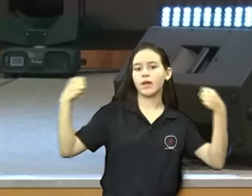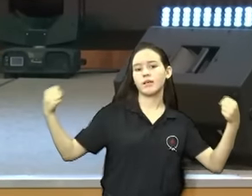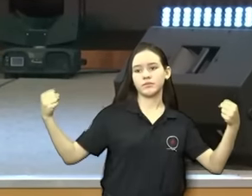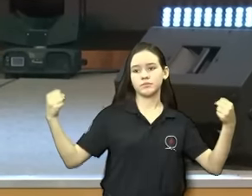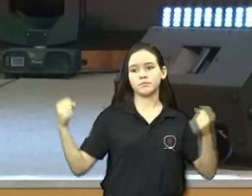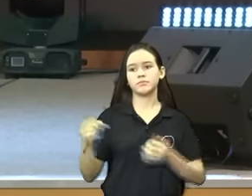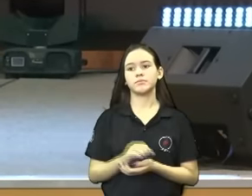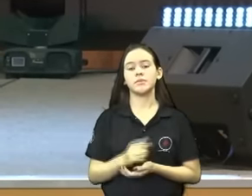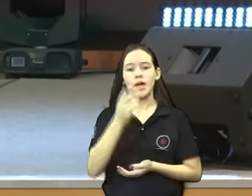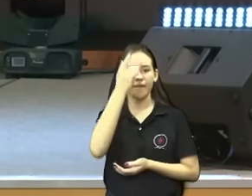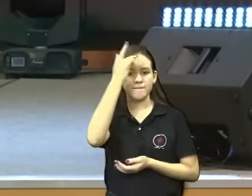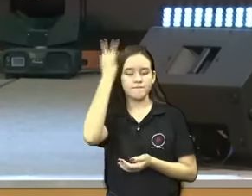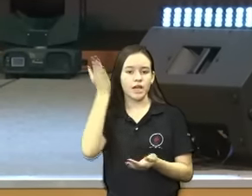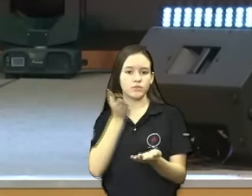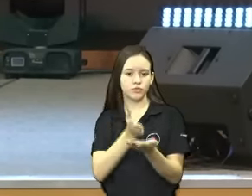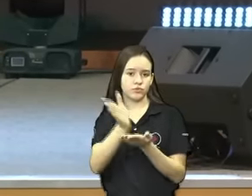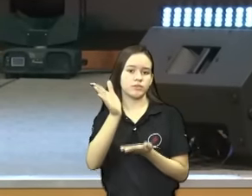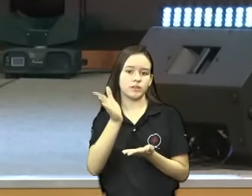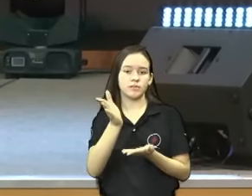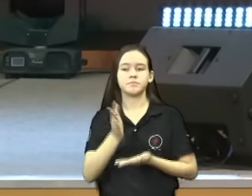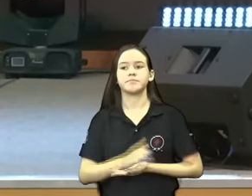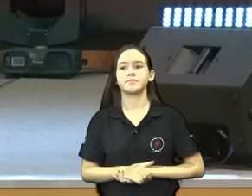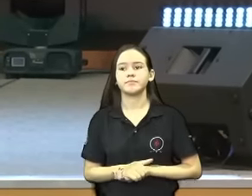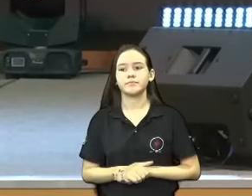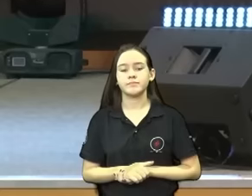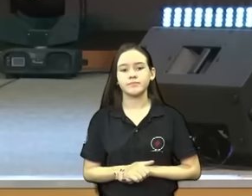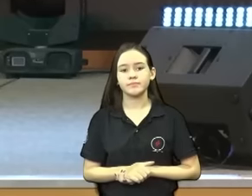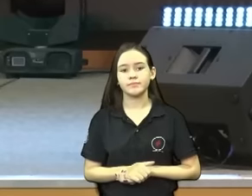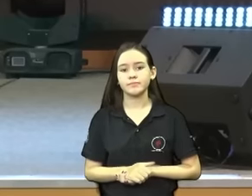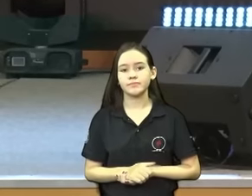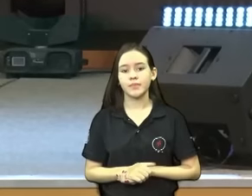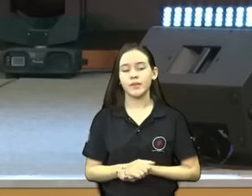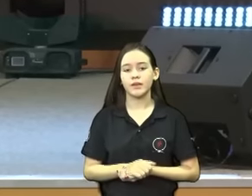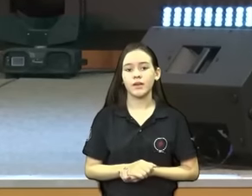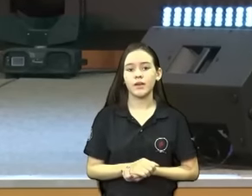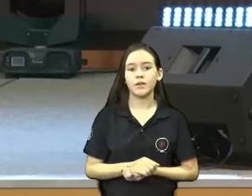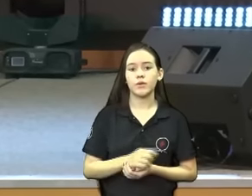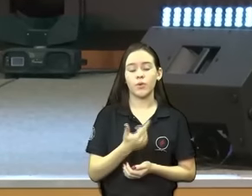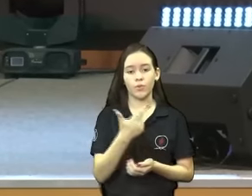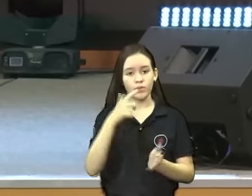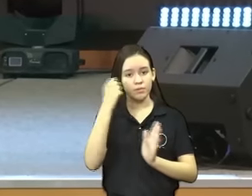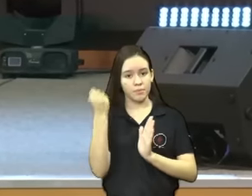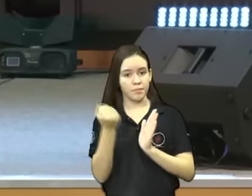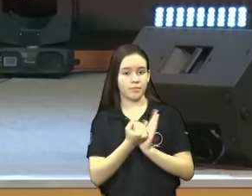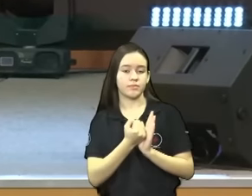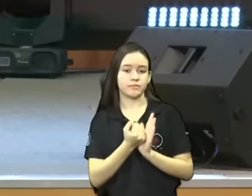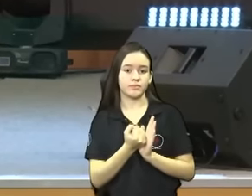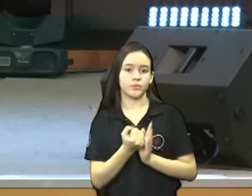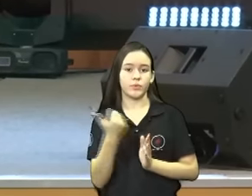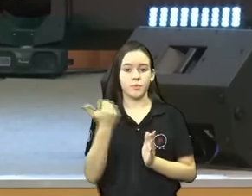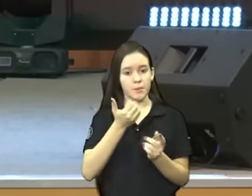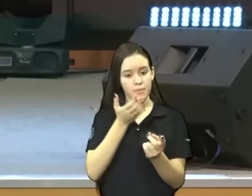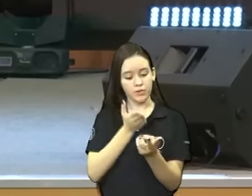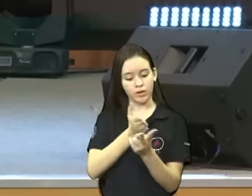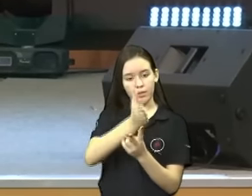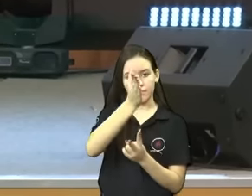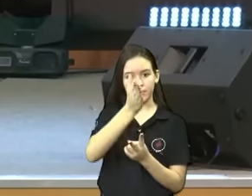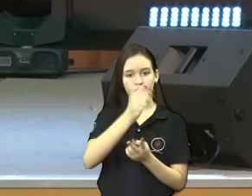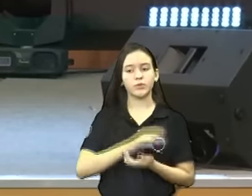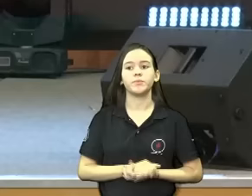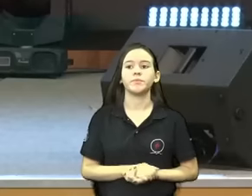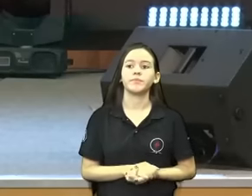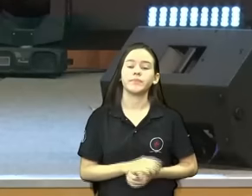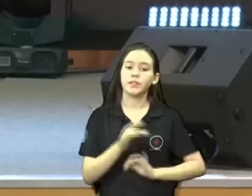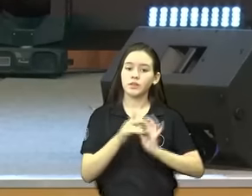isso é fácil de entrar a mostra marca desse primeiro caminho que Jesus está dizendo no